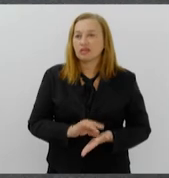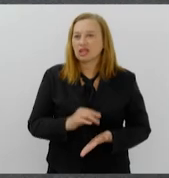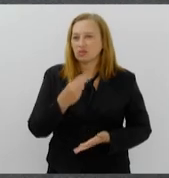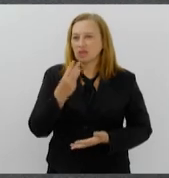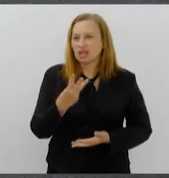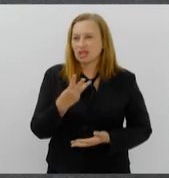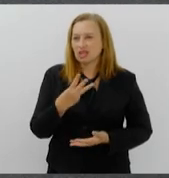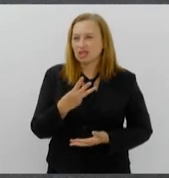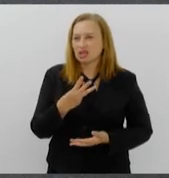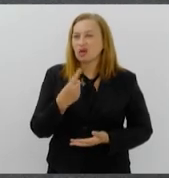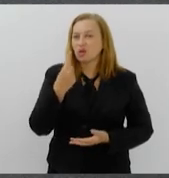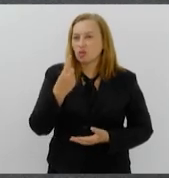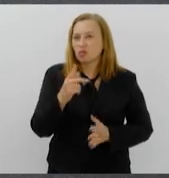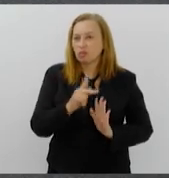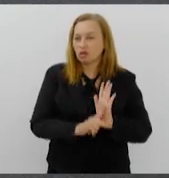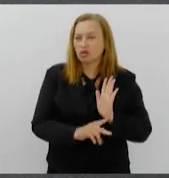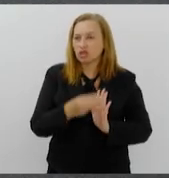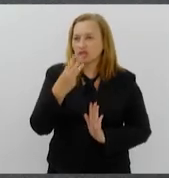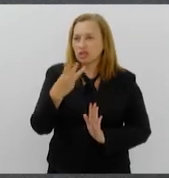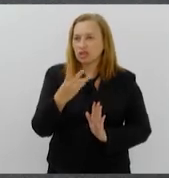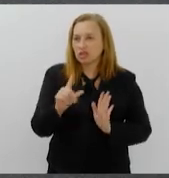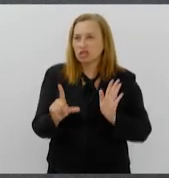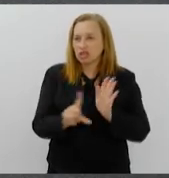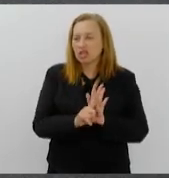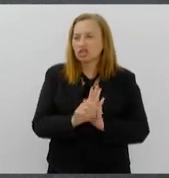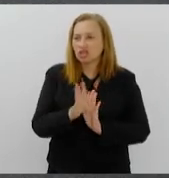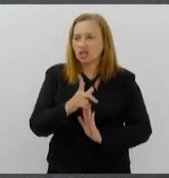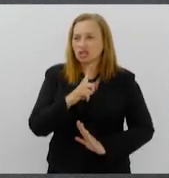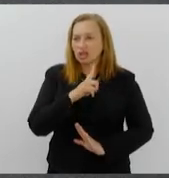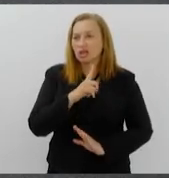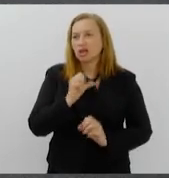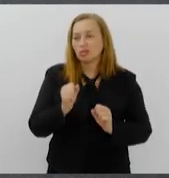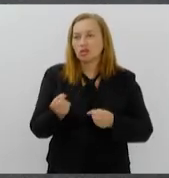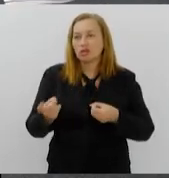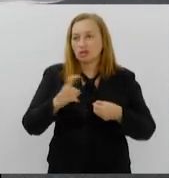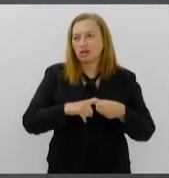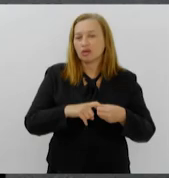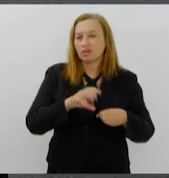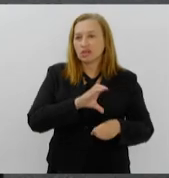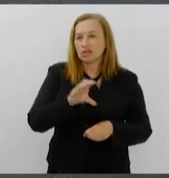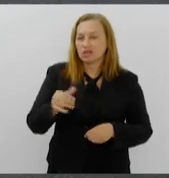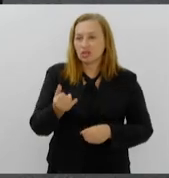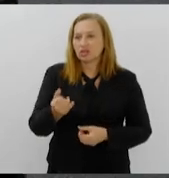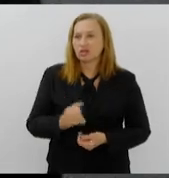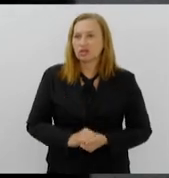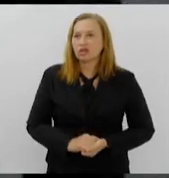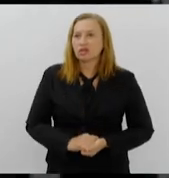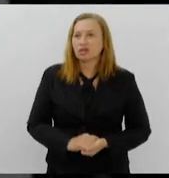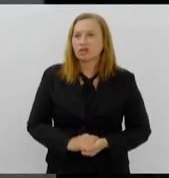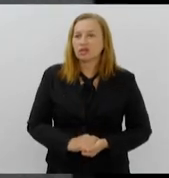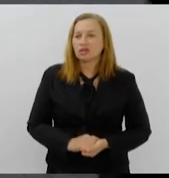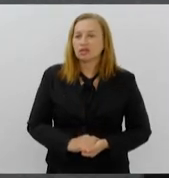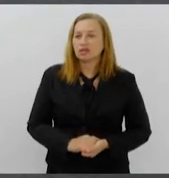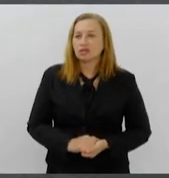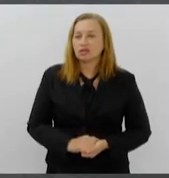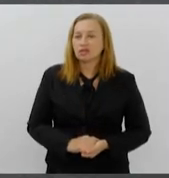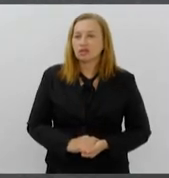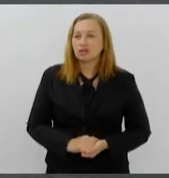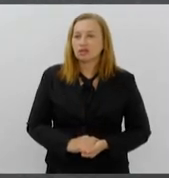três, é um projeto e três leis já existentes. Se Vossa Excelência puder remeter à CCJ, a gente se compromete de, na próxima sessão,